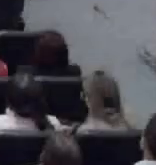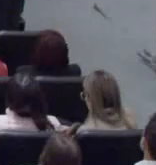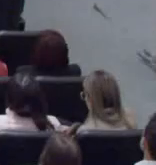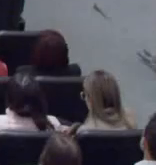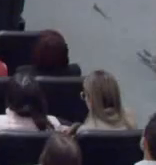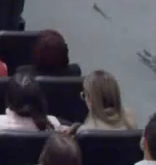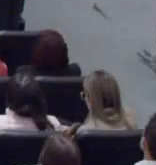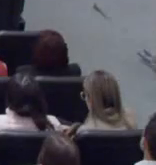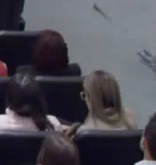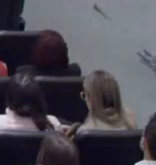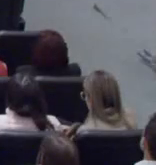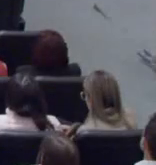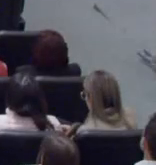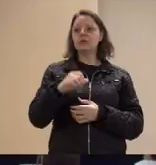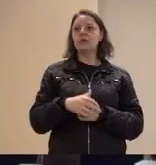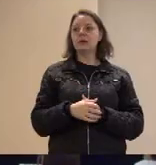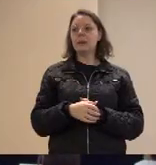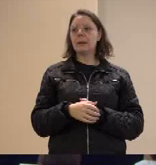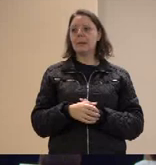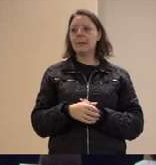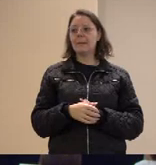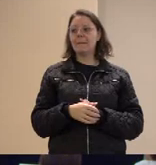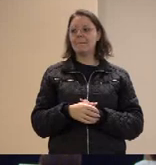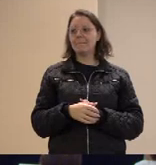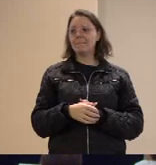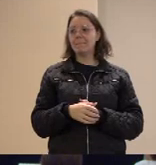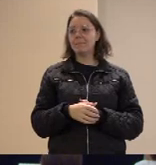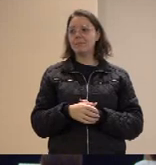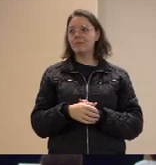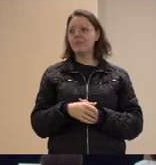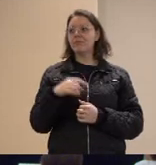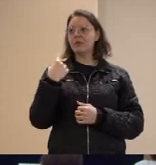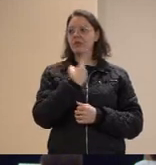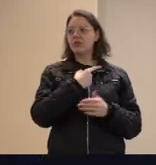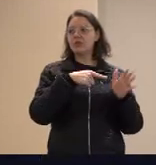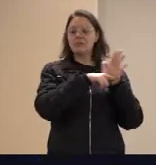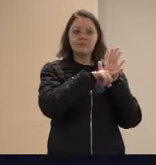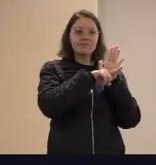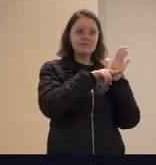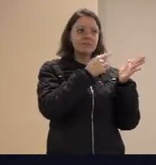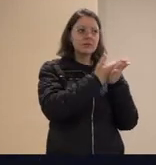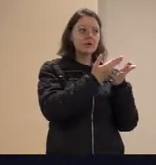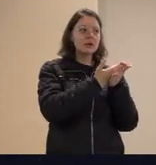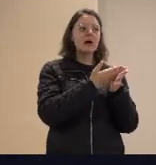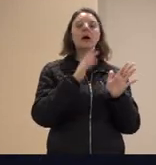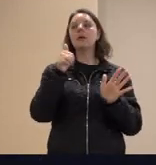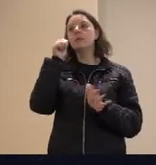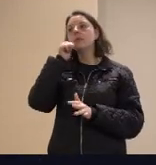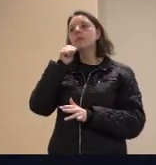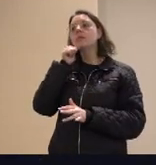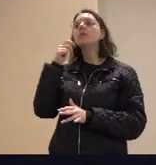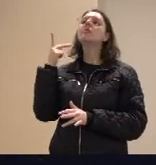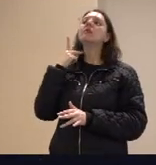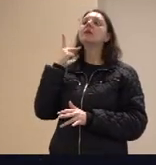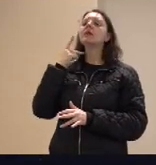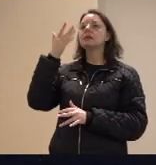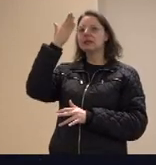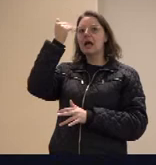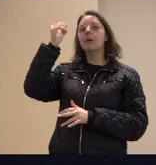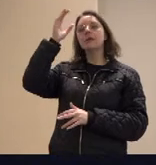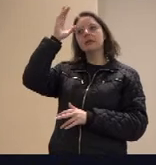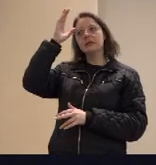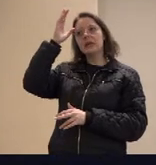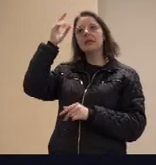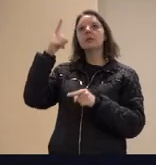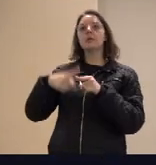19 anos. Então, a gente está estudando o caso ainda. A promotora já estava totalmente ciente de todo o caso, porque